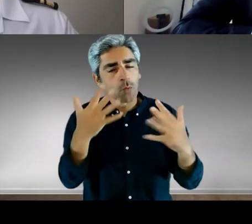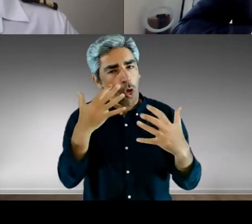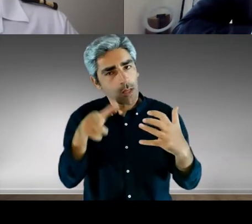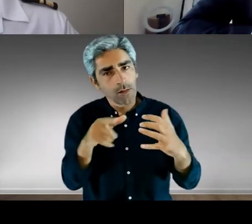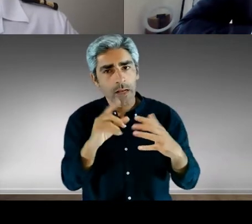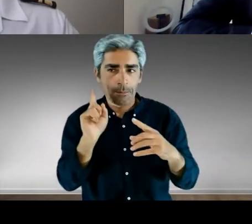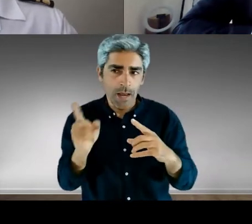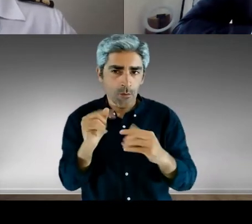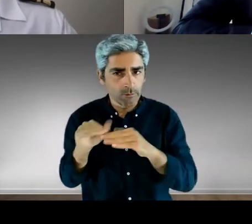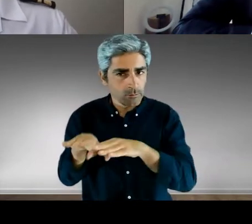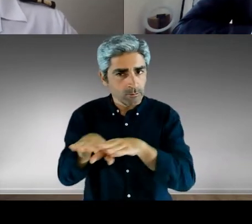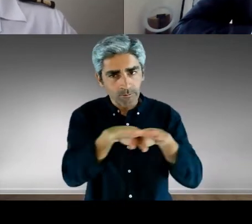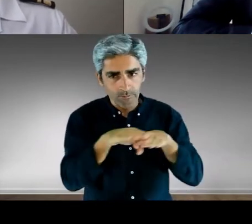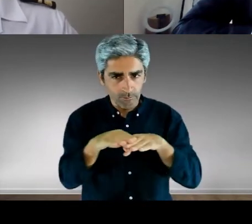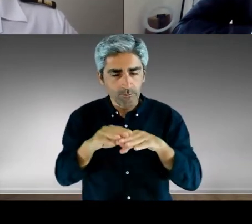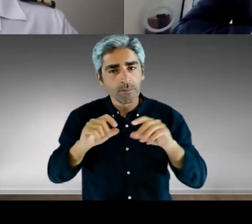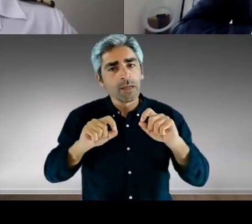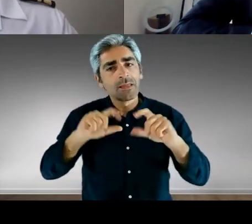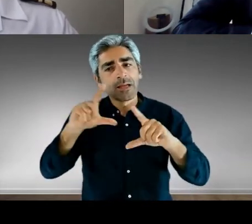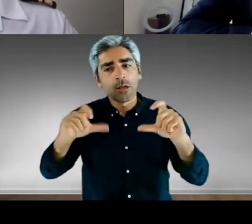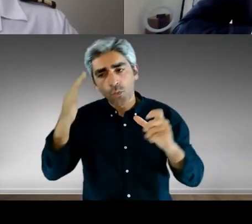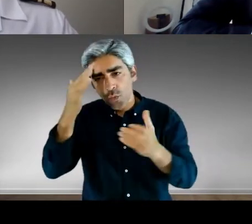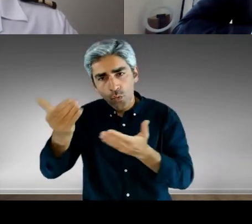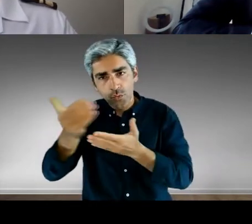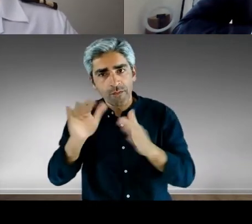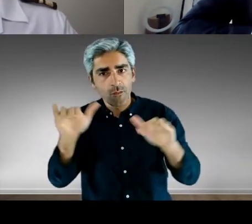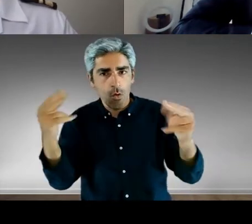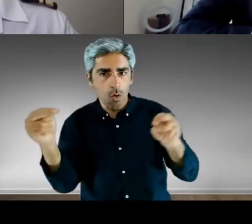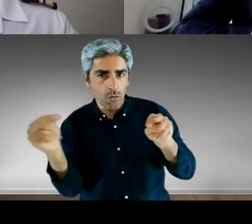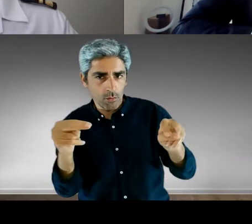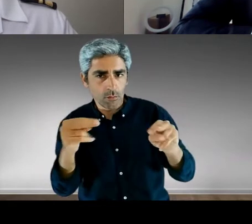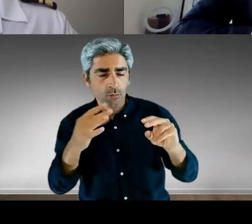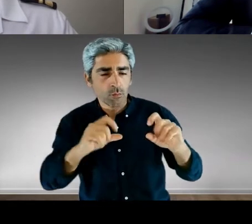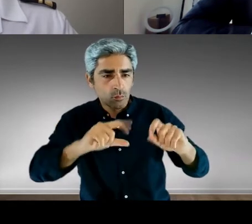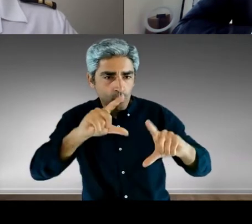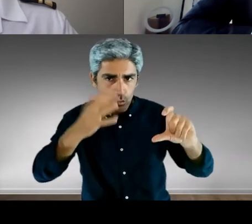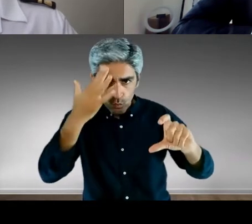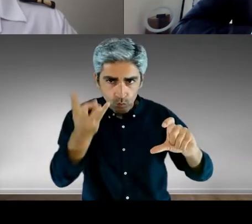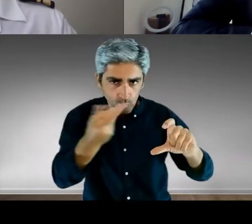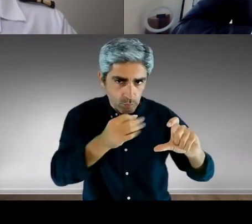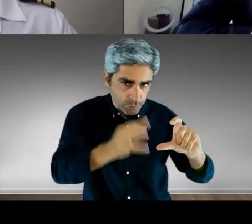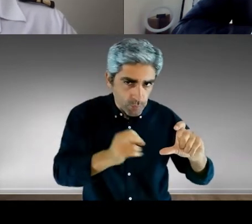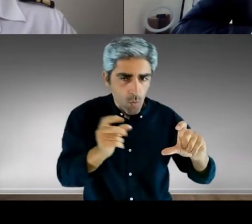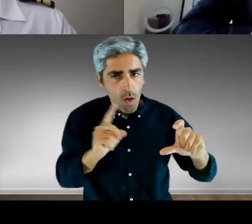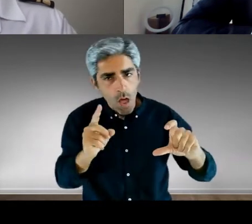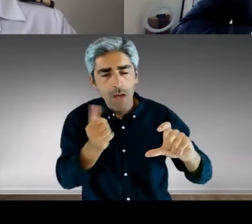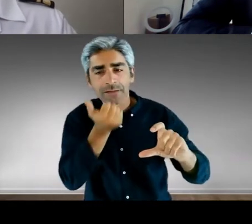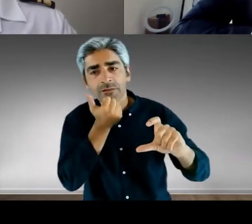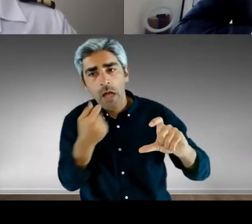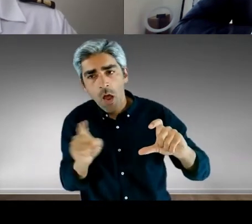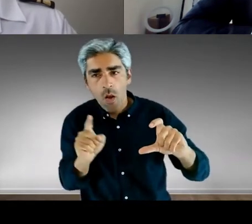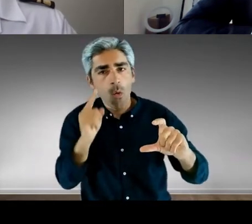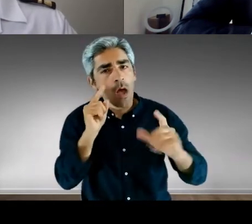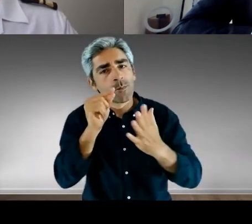visíveis, particularmente com indicadores externos, quer sejam quantificáveis ou não, mas com